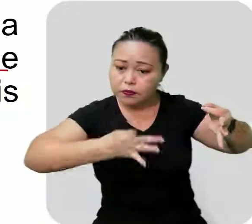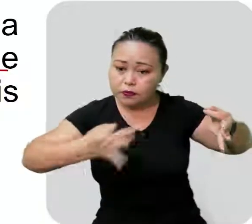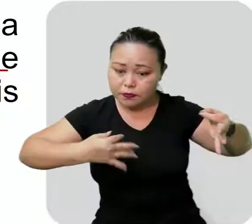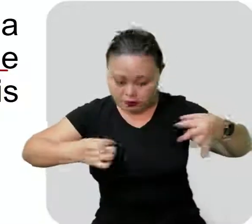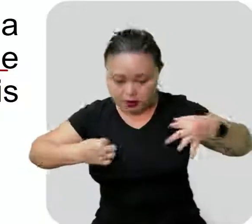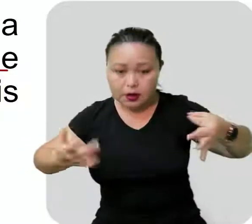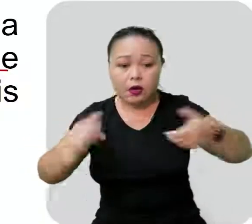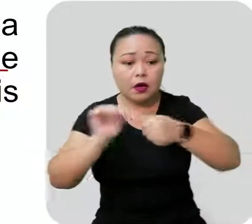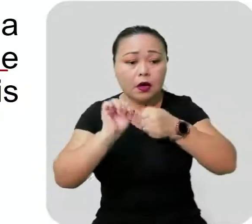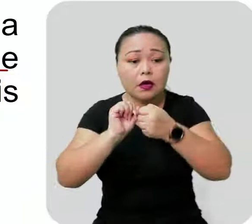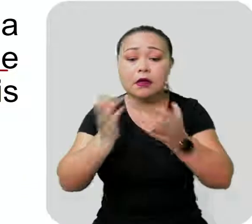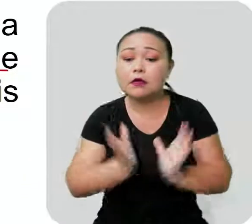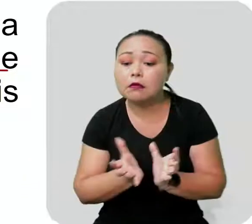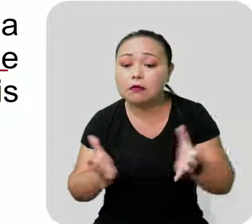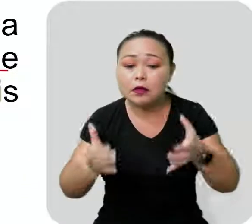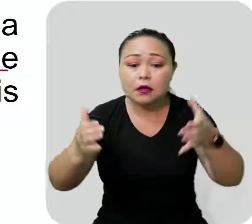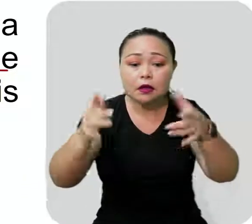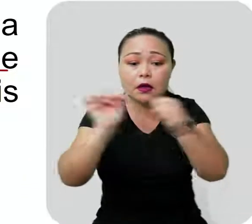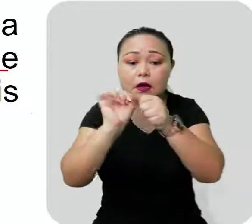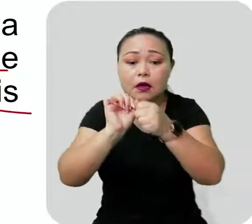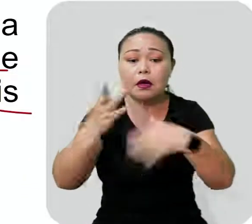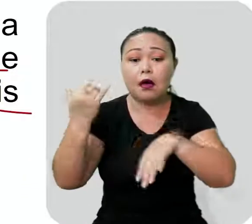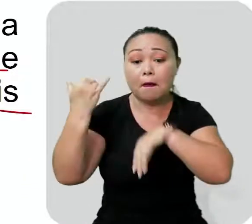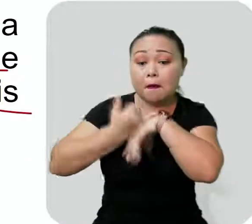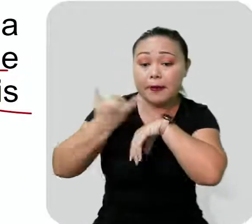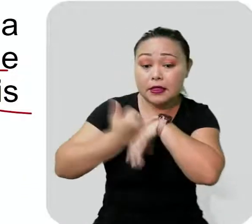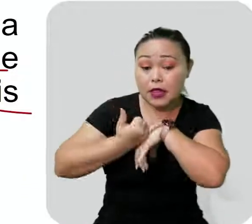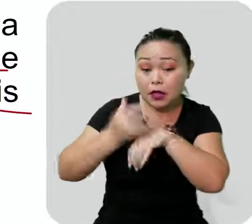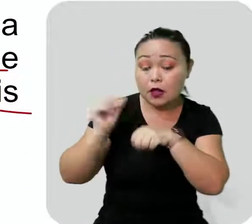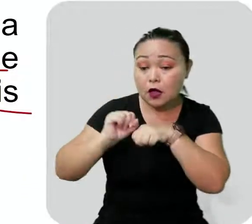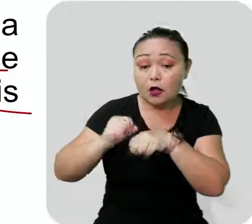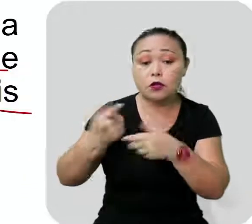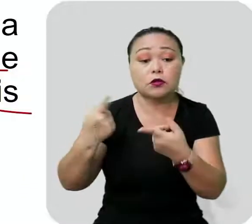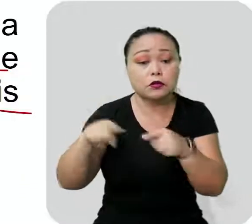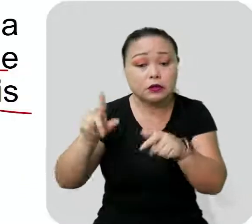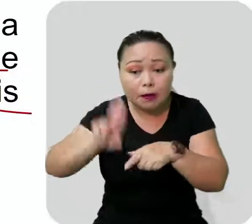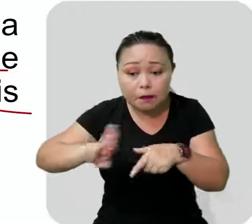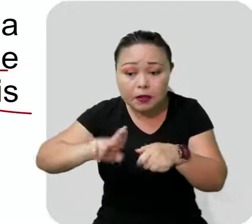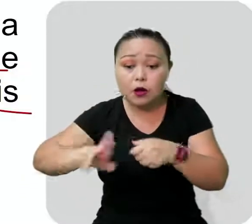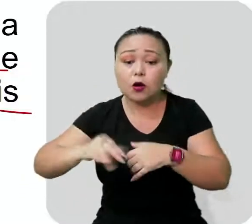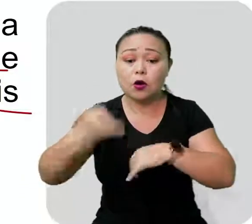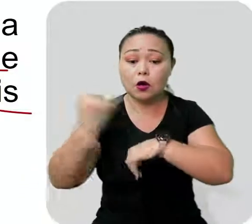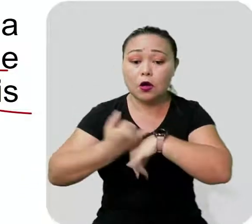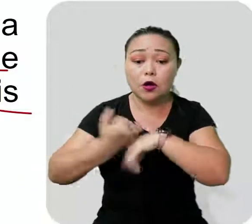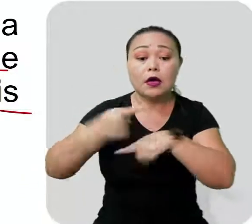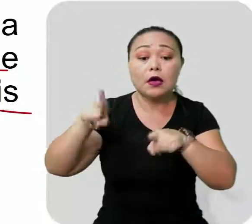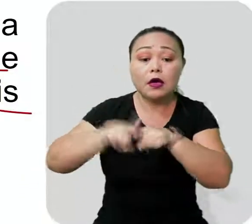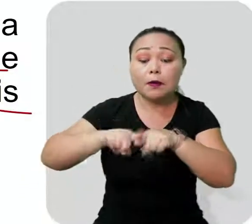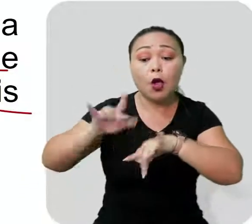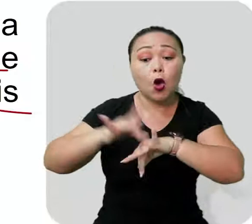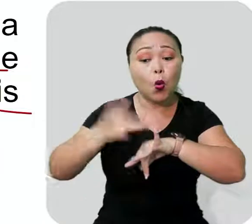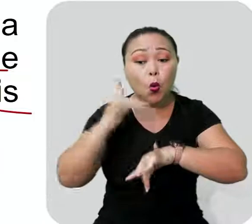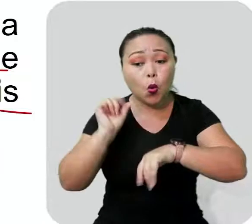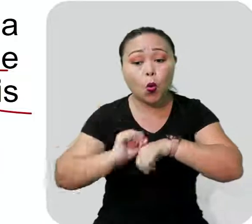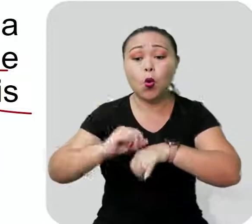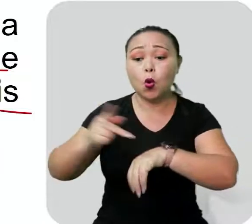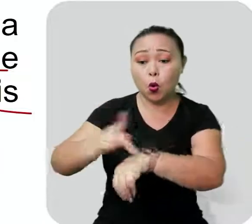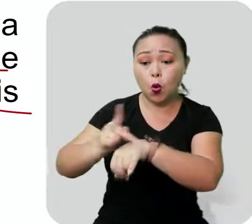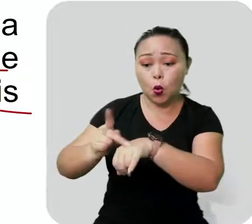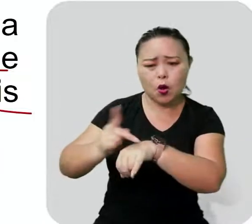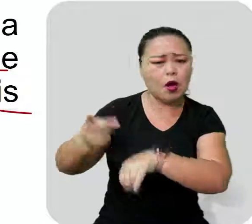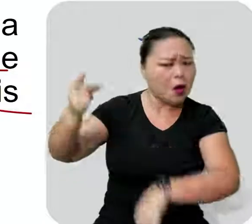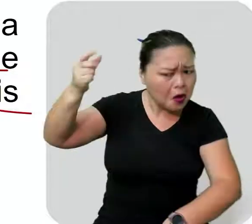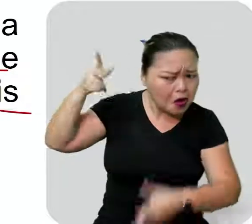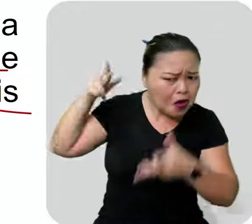do bronze e também do cobre sabe o trabalhar com metais preciosos como o ouro EA prata da mesma